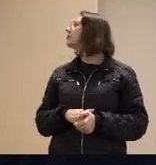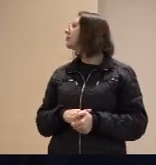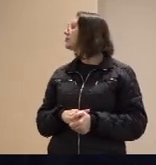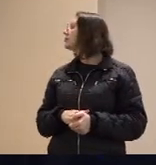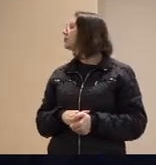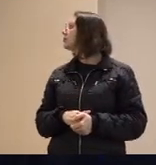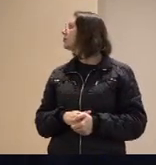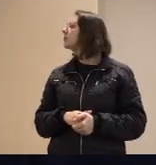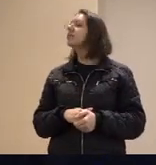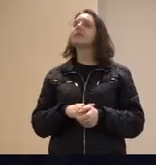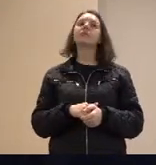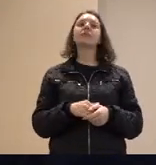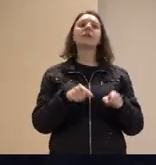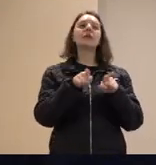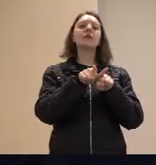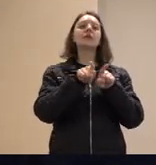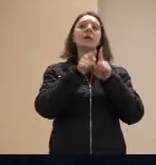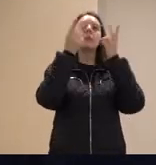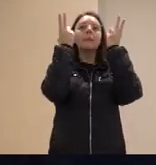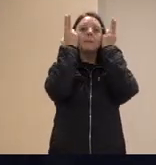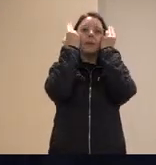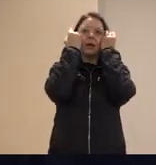Páscoa também, a mesma coisa.